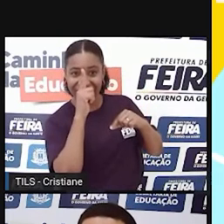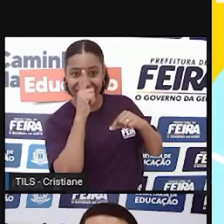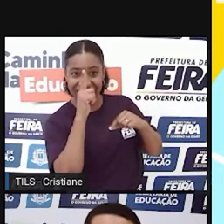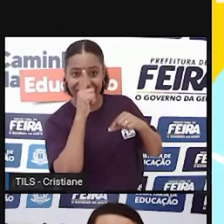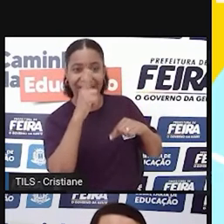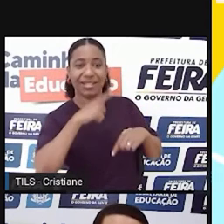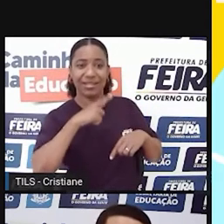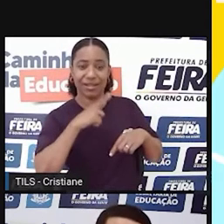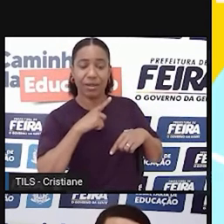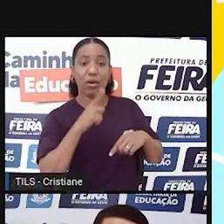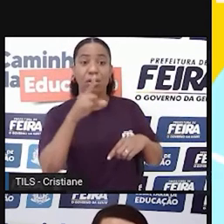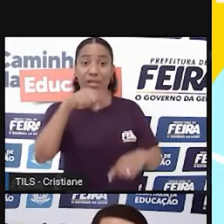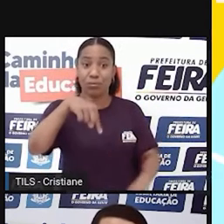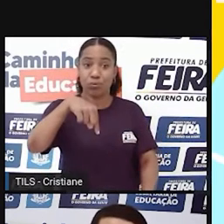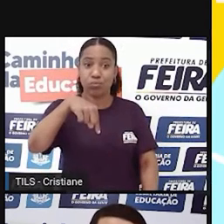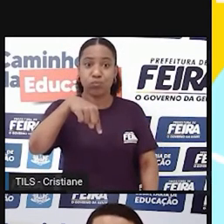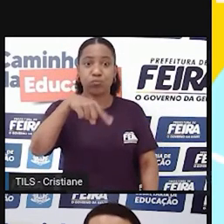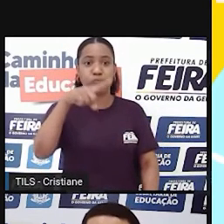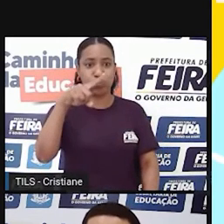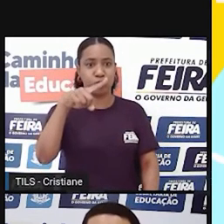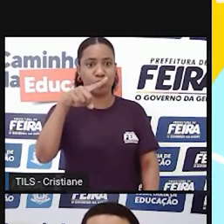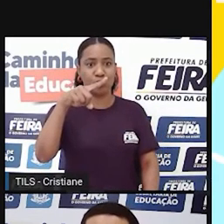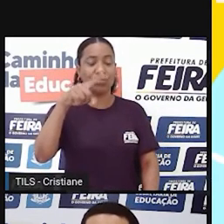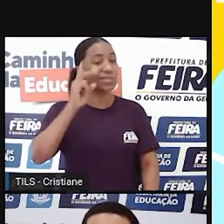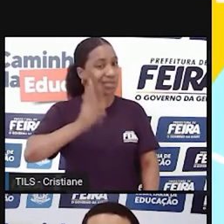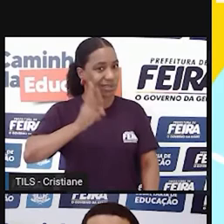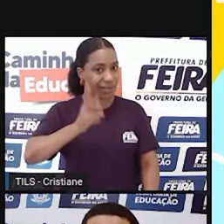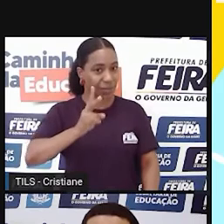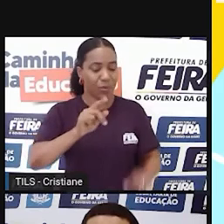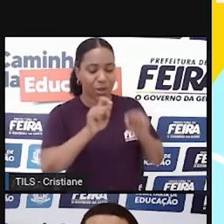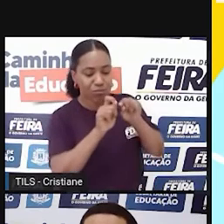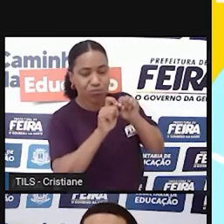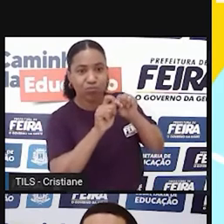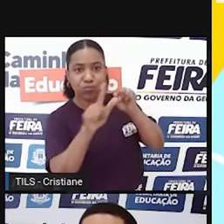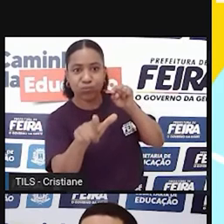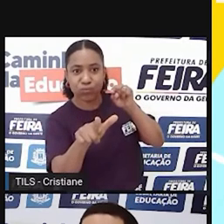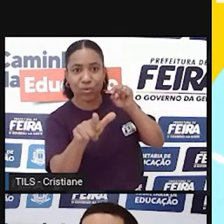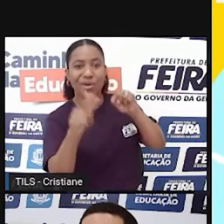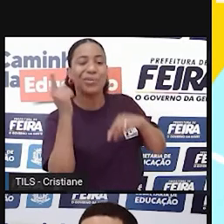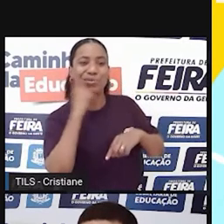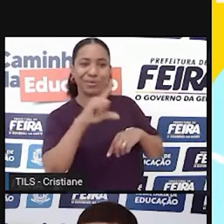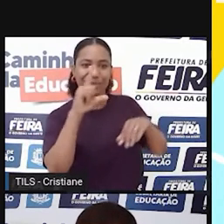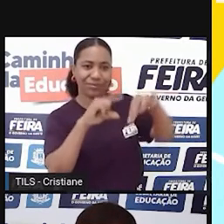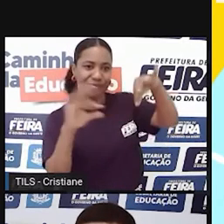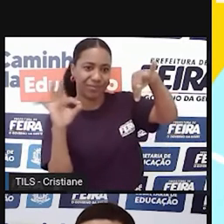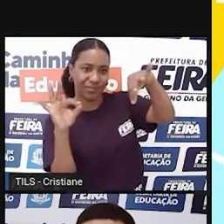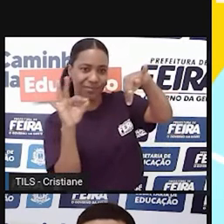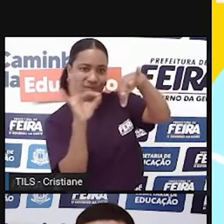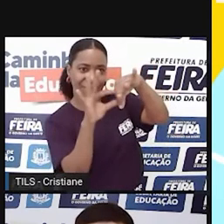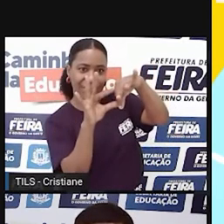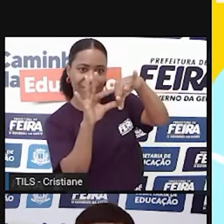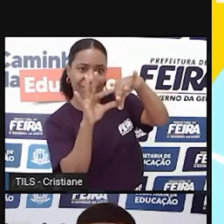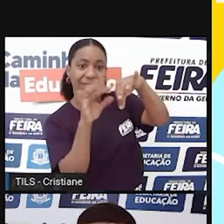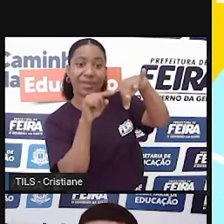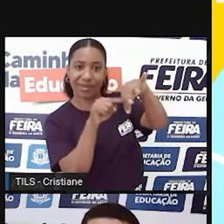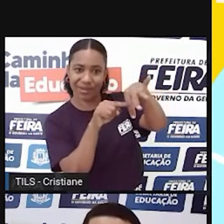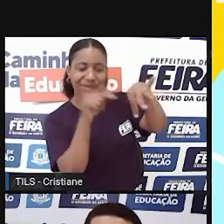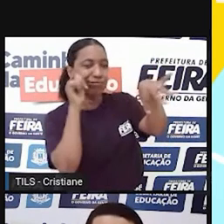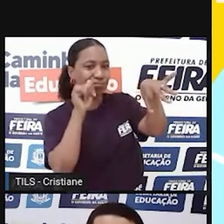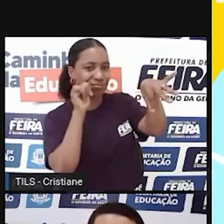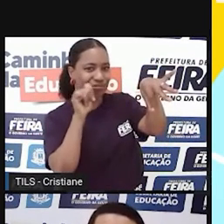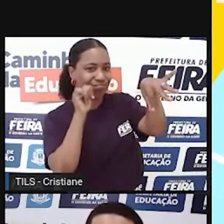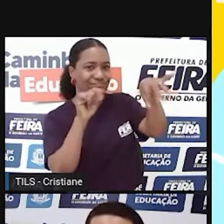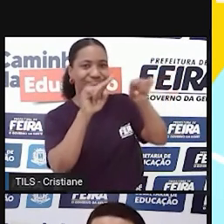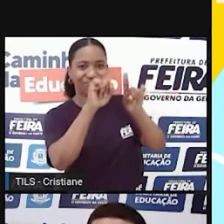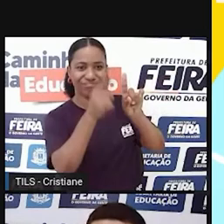formato flácido para um formato ereto. Assim ele consegue jogar o espermatozoide no interior do aparelho reprodutor feminino.